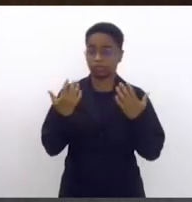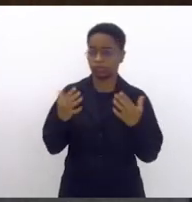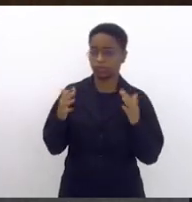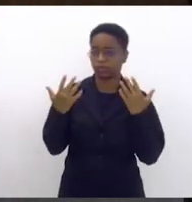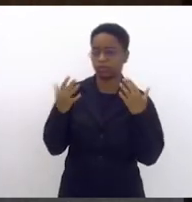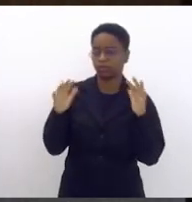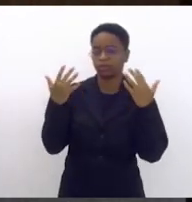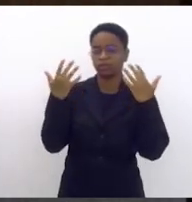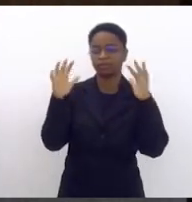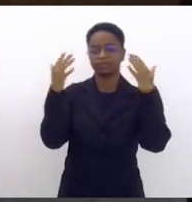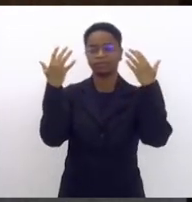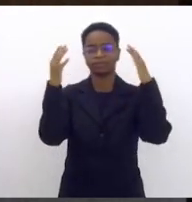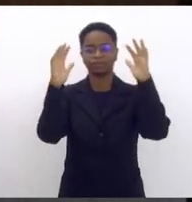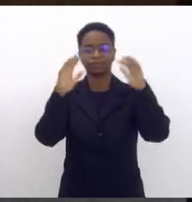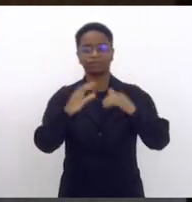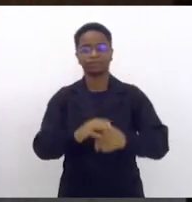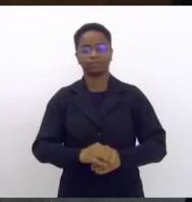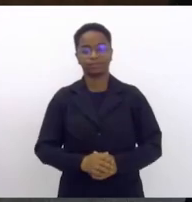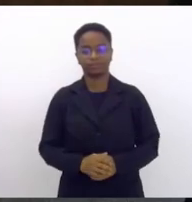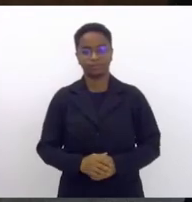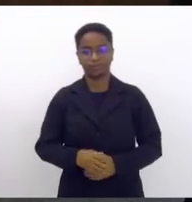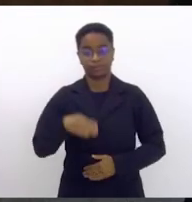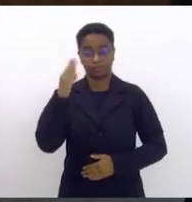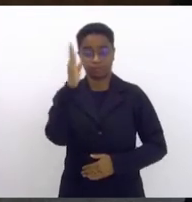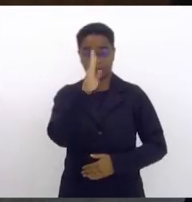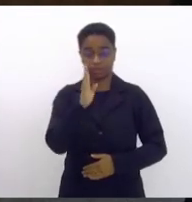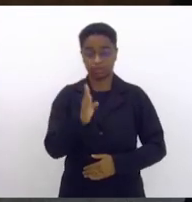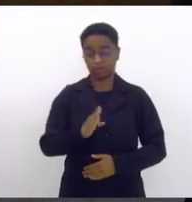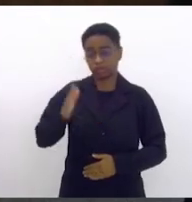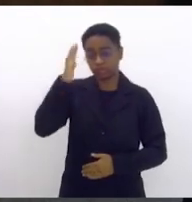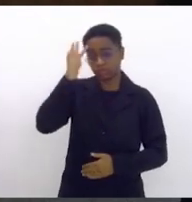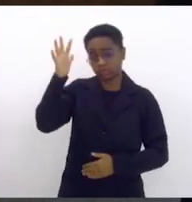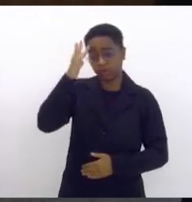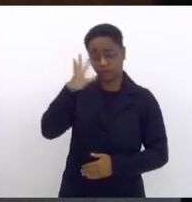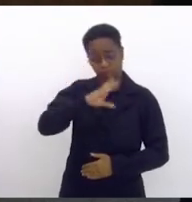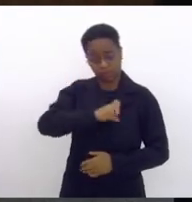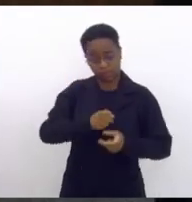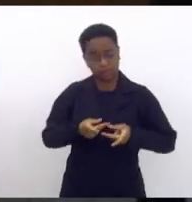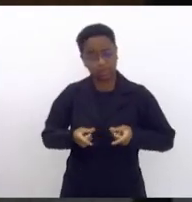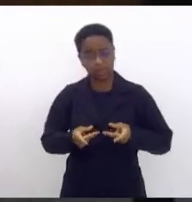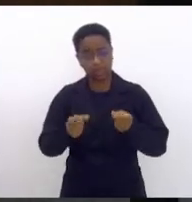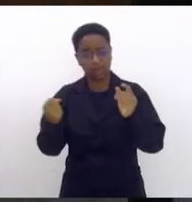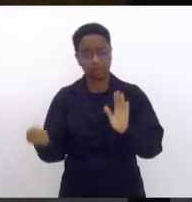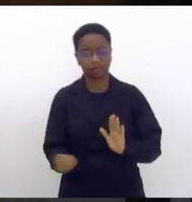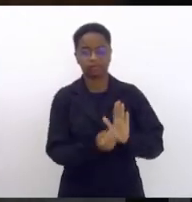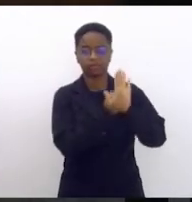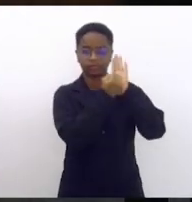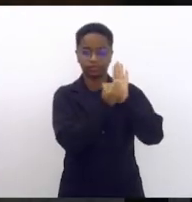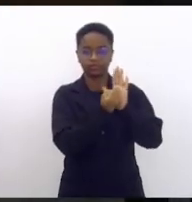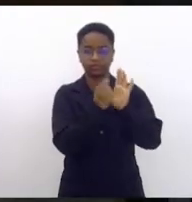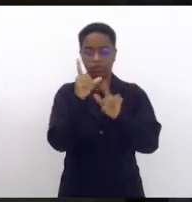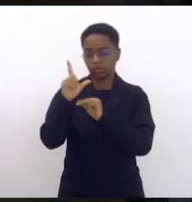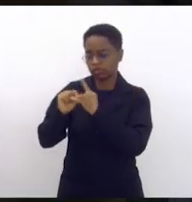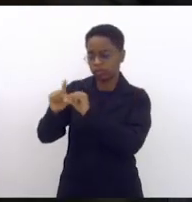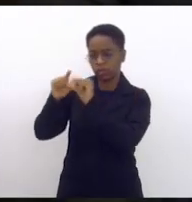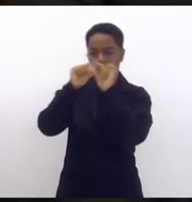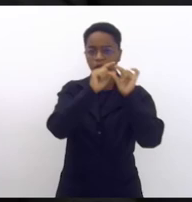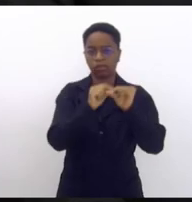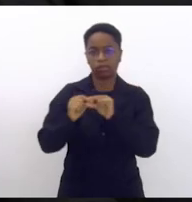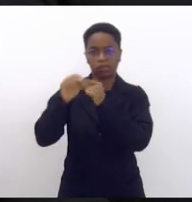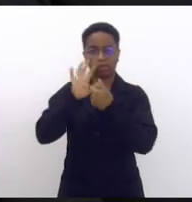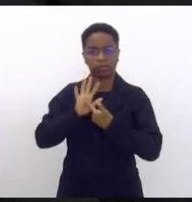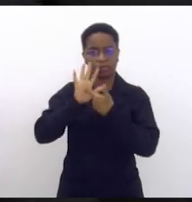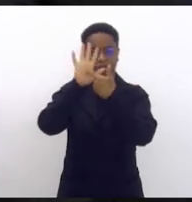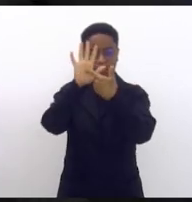am Nat S missão Brasil que amor eterno seja símbolo Olá